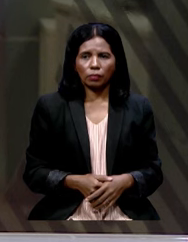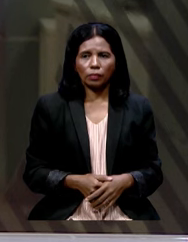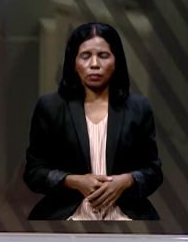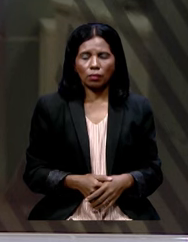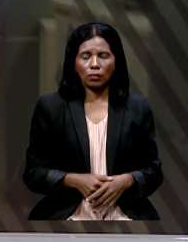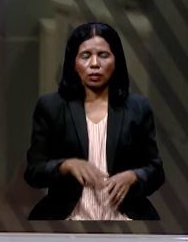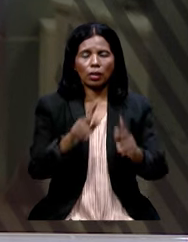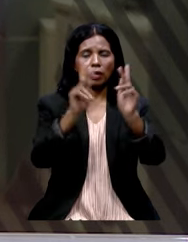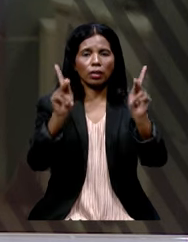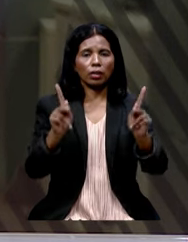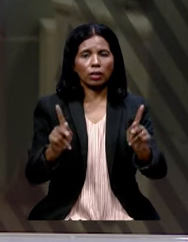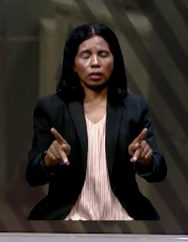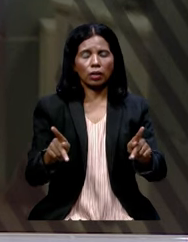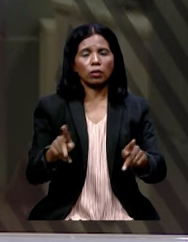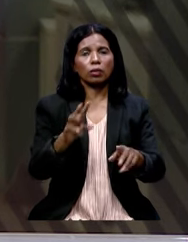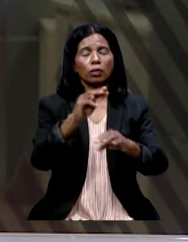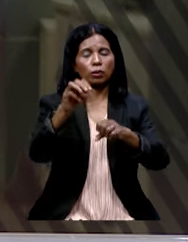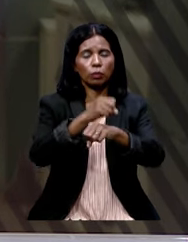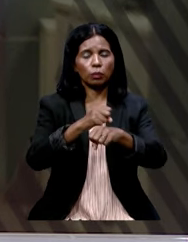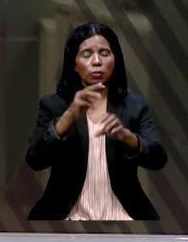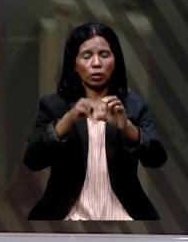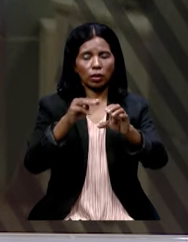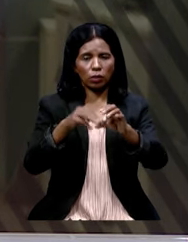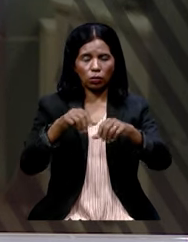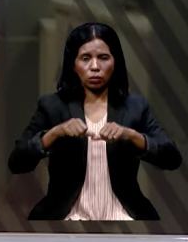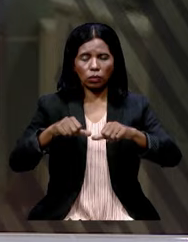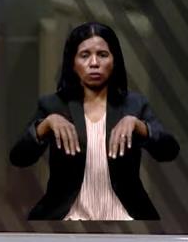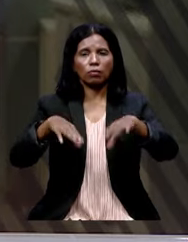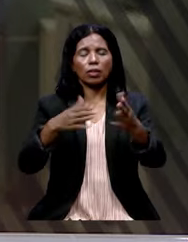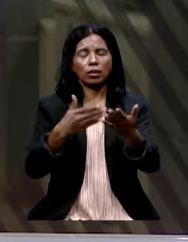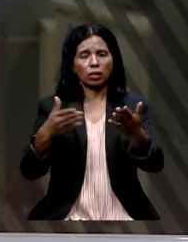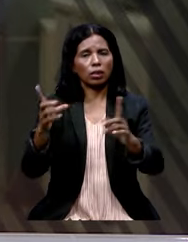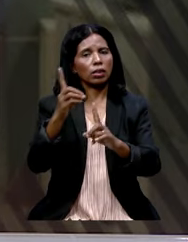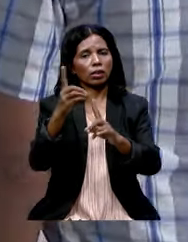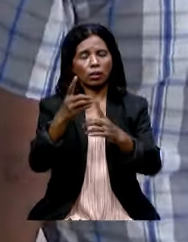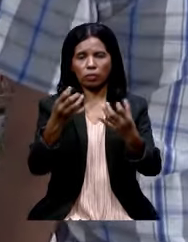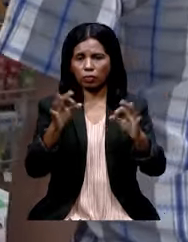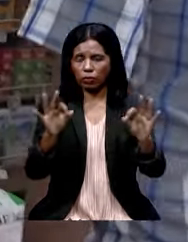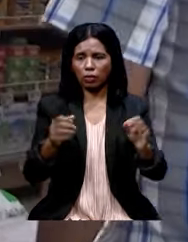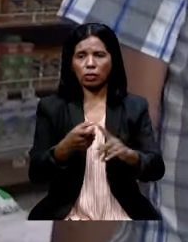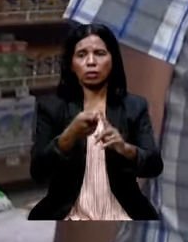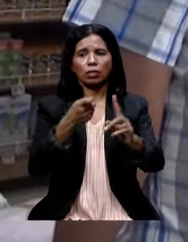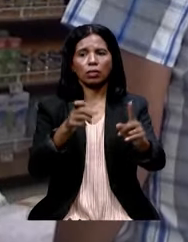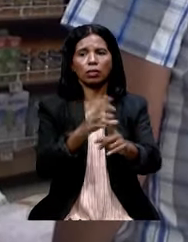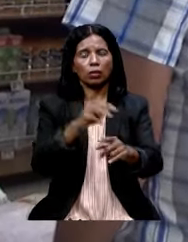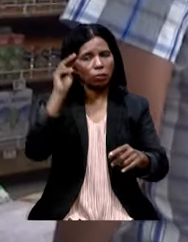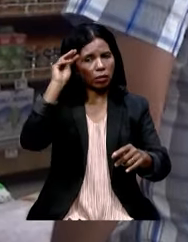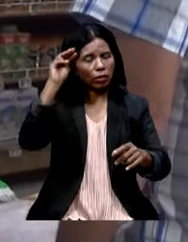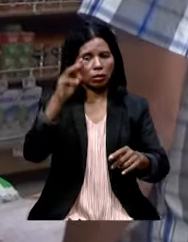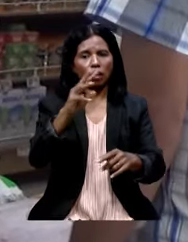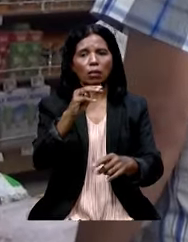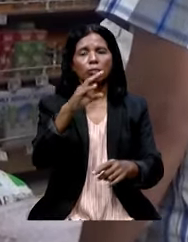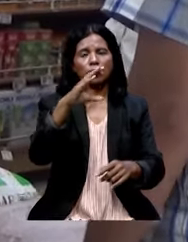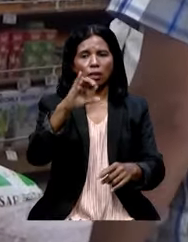Los da Seara no Myanmar continua fansa san liu prazo. Li Rússia Inspeção, Ministério do Comércio e